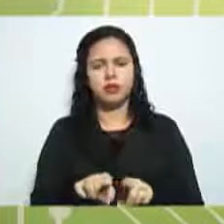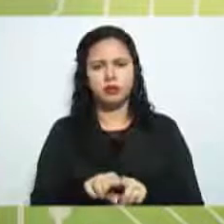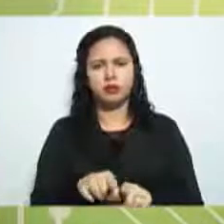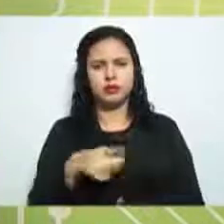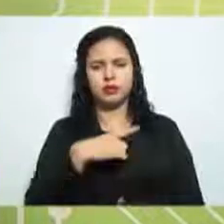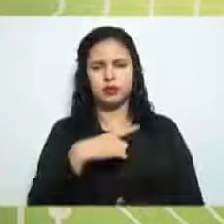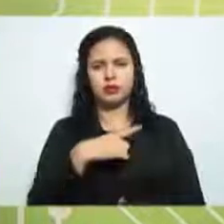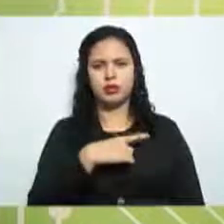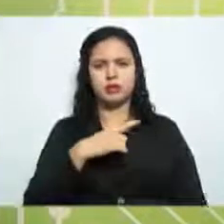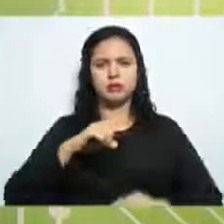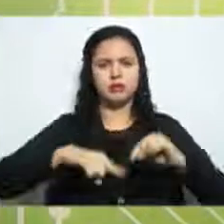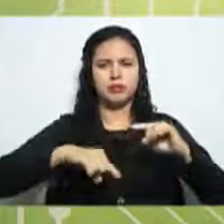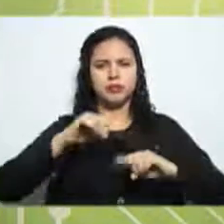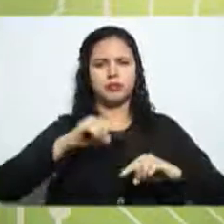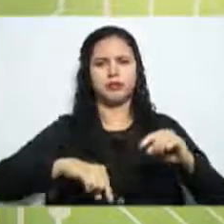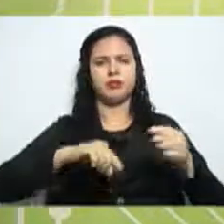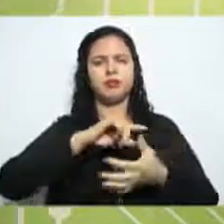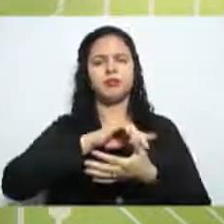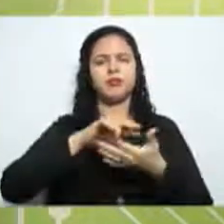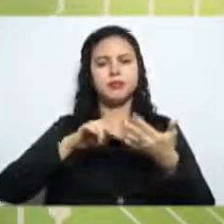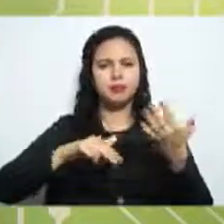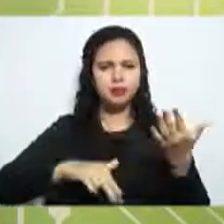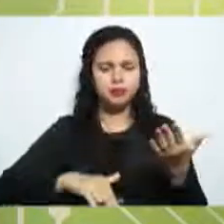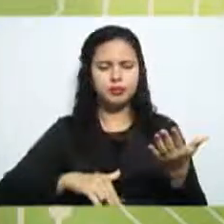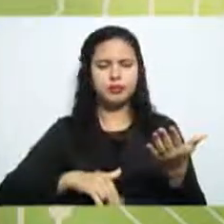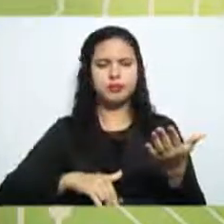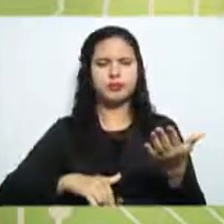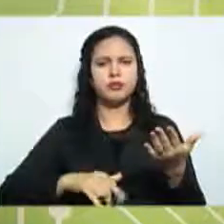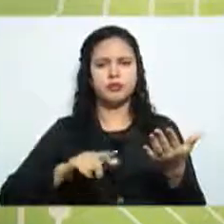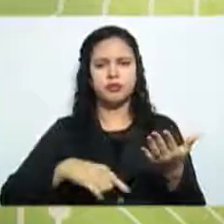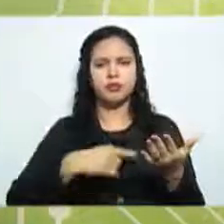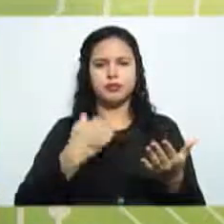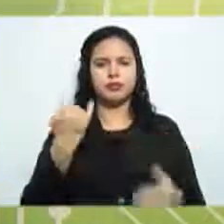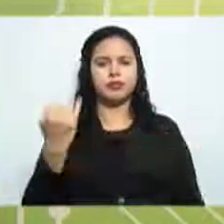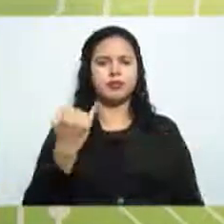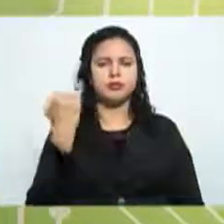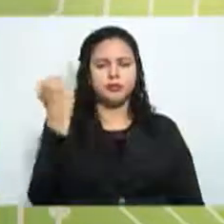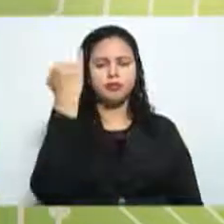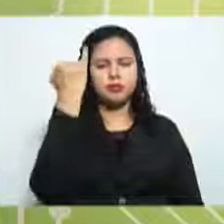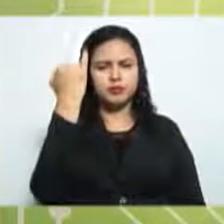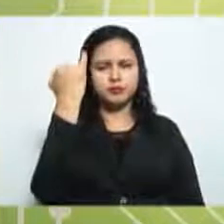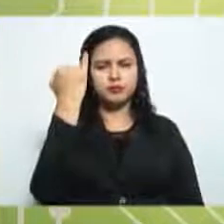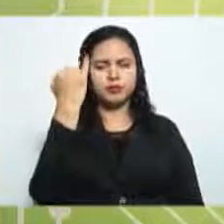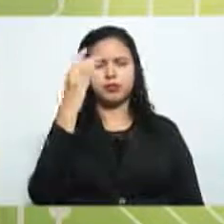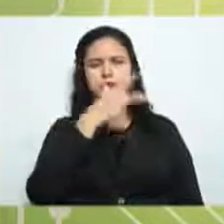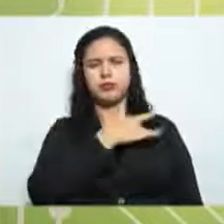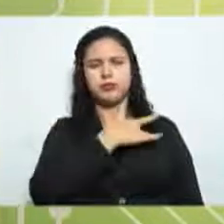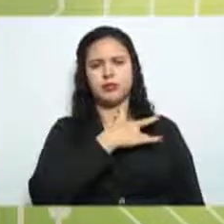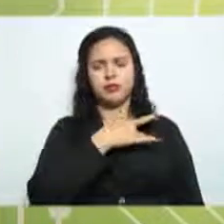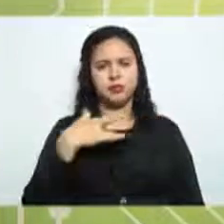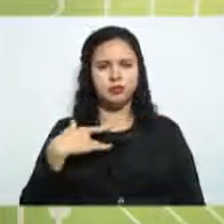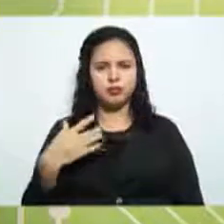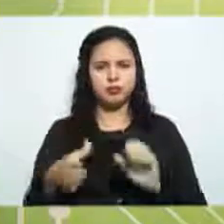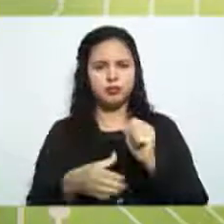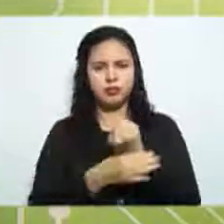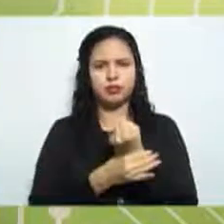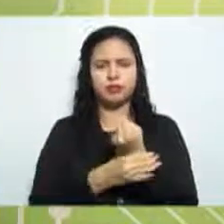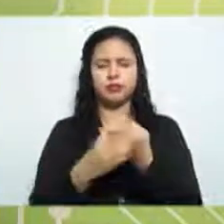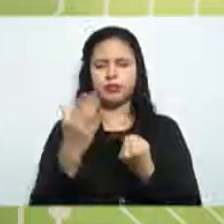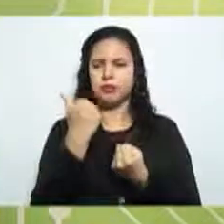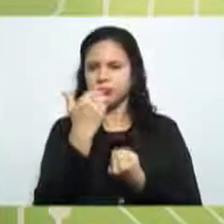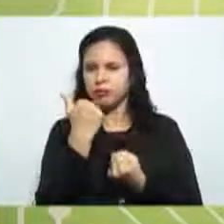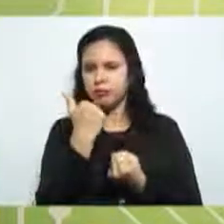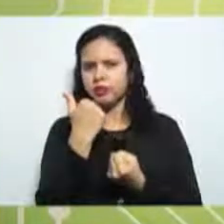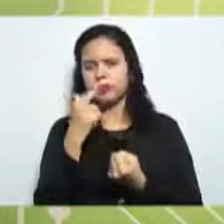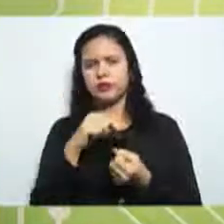de produzir produtos muito variados, muito diversos, e isso faz parte da questão de segurança alimentar do nosso país. Isso também tem a ver com a